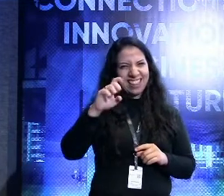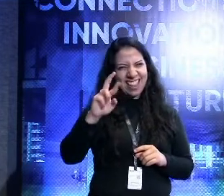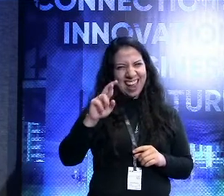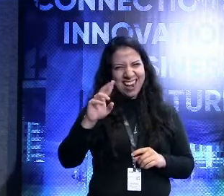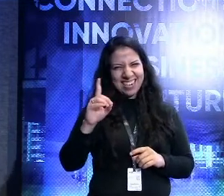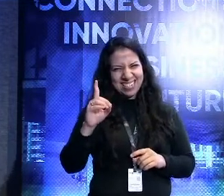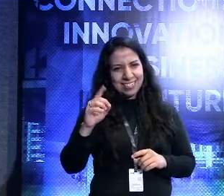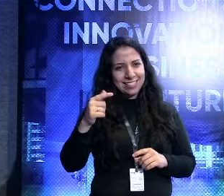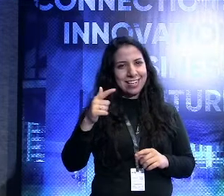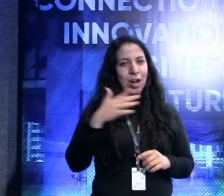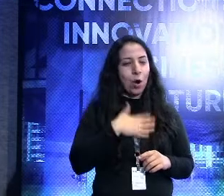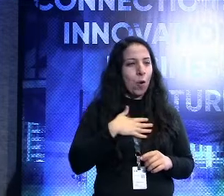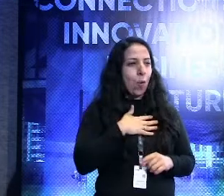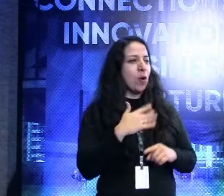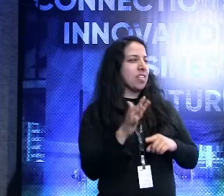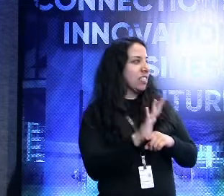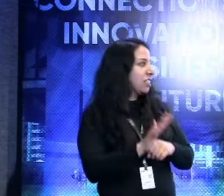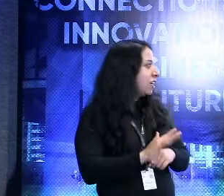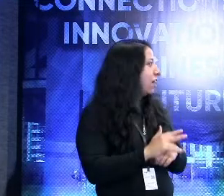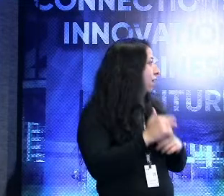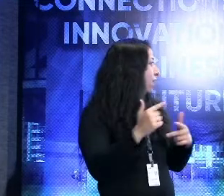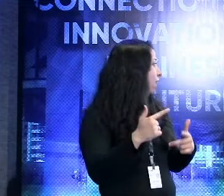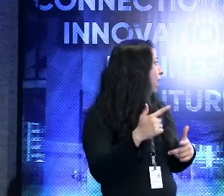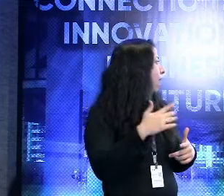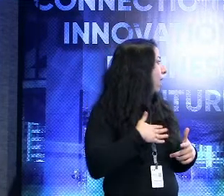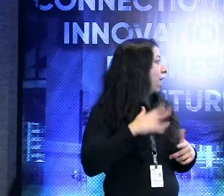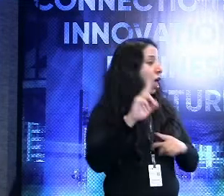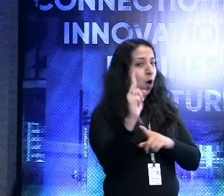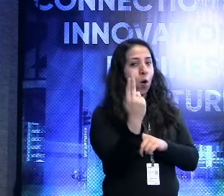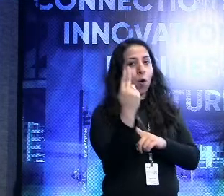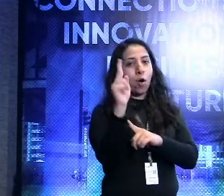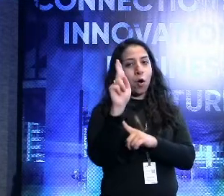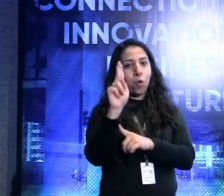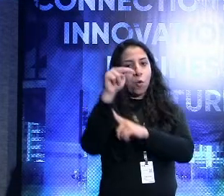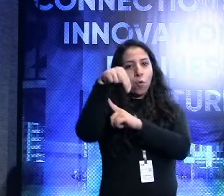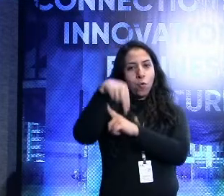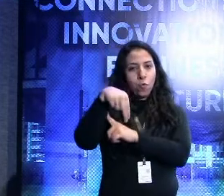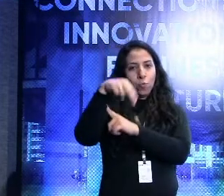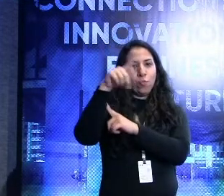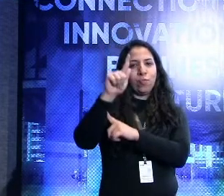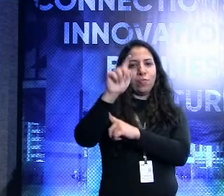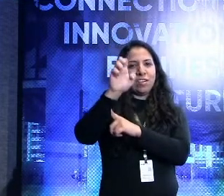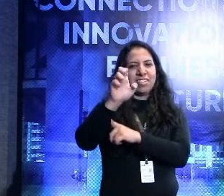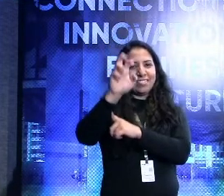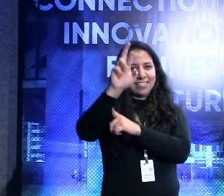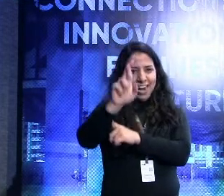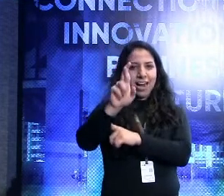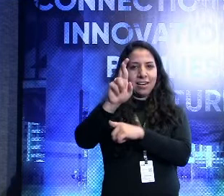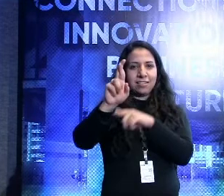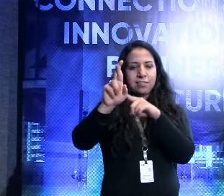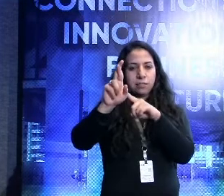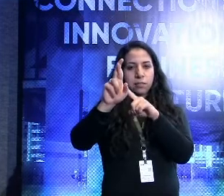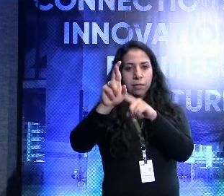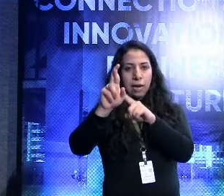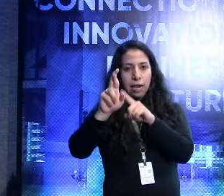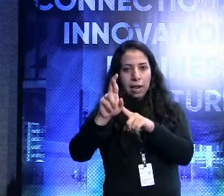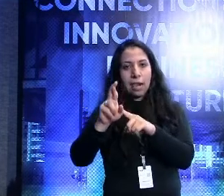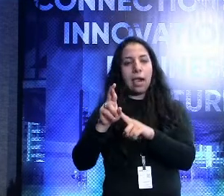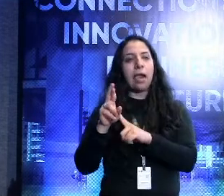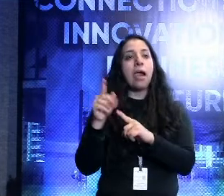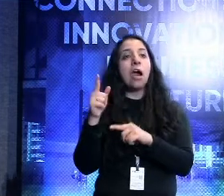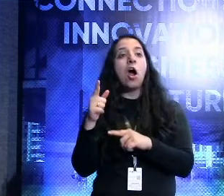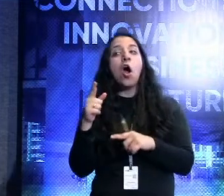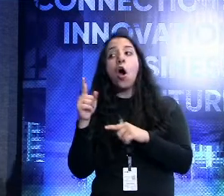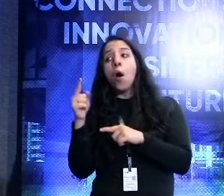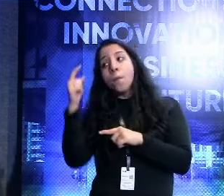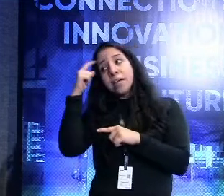que a gente faz? Com isso em mãos, a gente apresenta para outras pessoas. A gente tem essa visão de futuro. Será que as pessoas gostaram disso? Será que faz